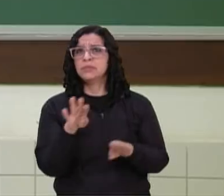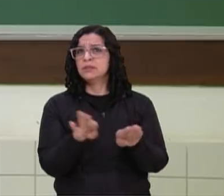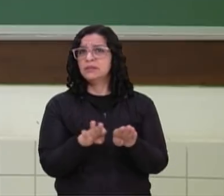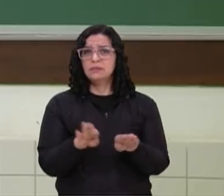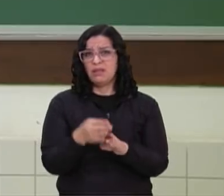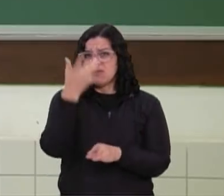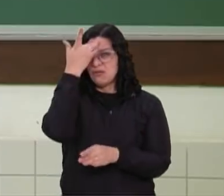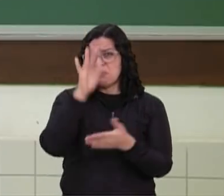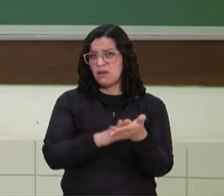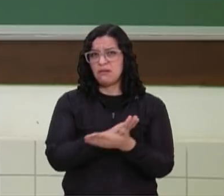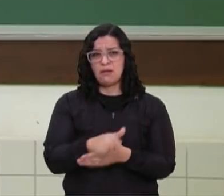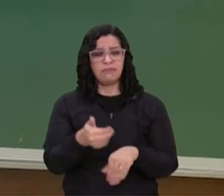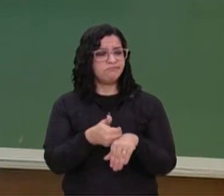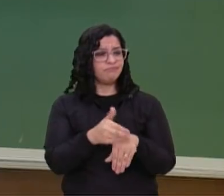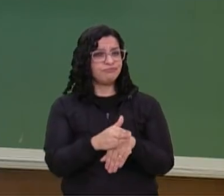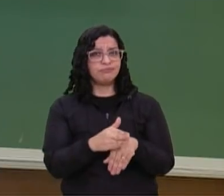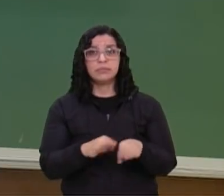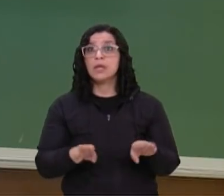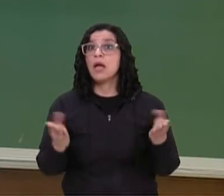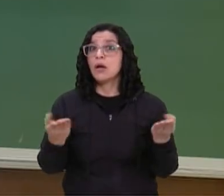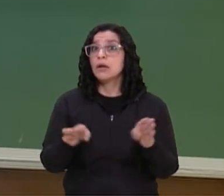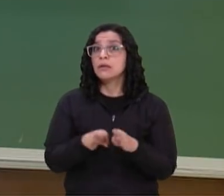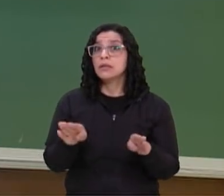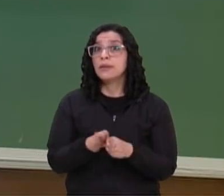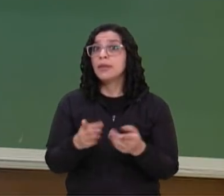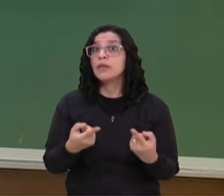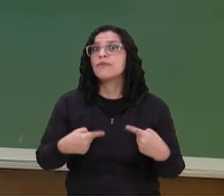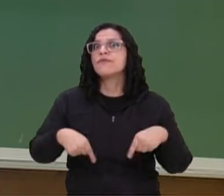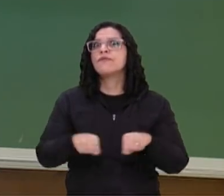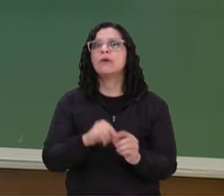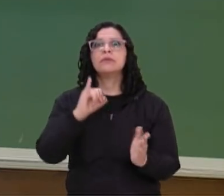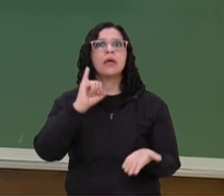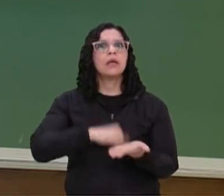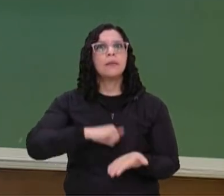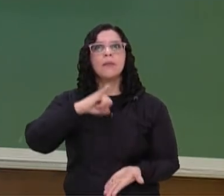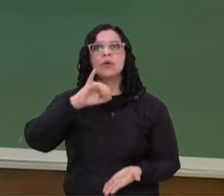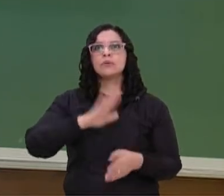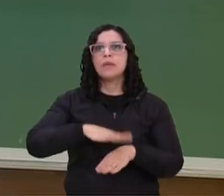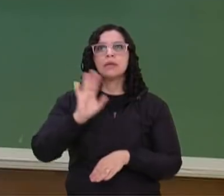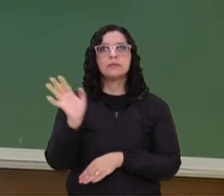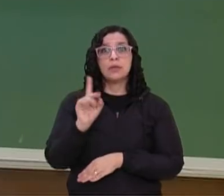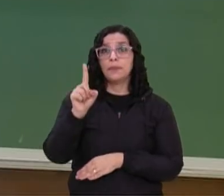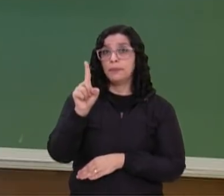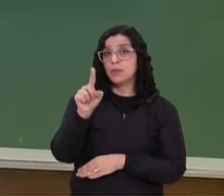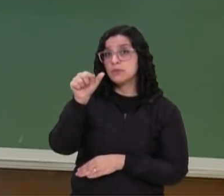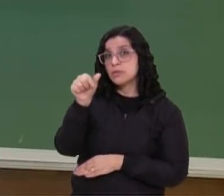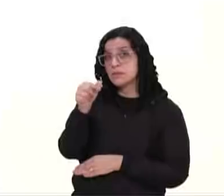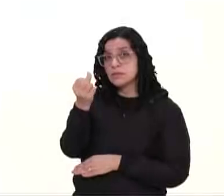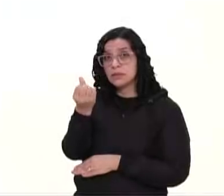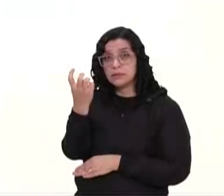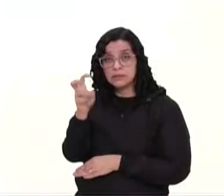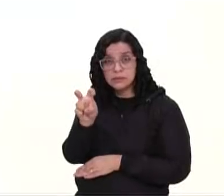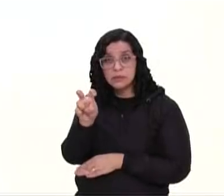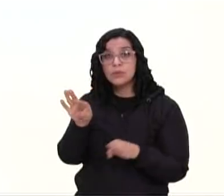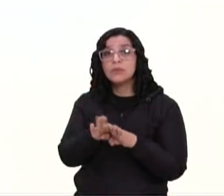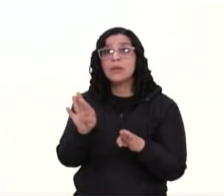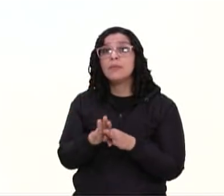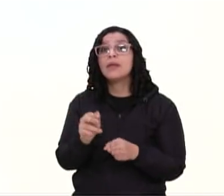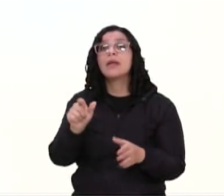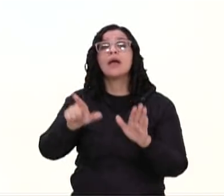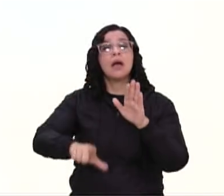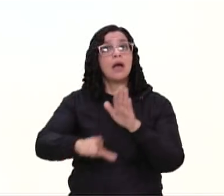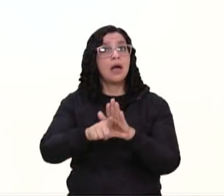querer saber. Muito pelo contrário, vai trazer um novo imposto. Em 1765, a Lei do